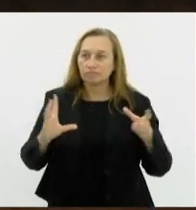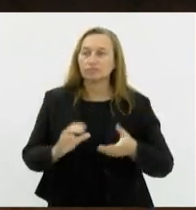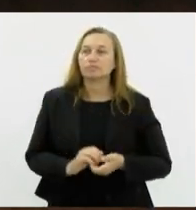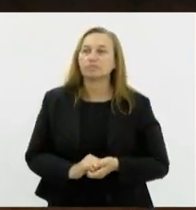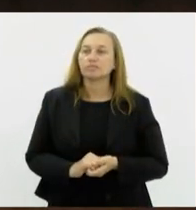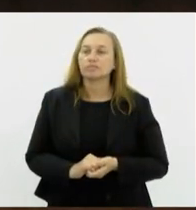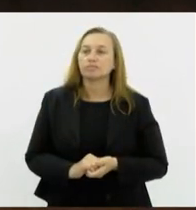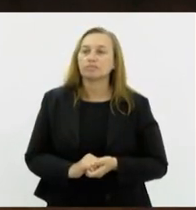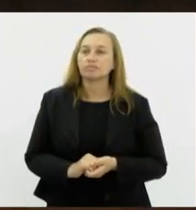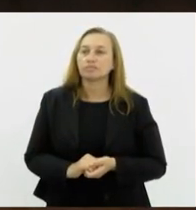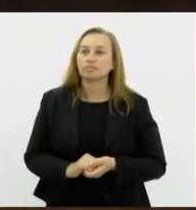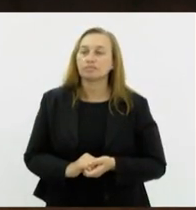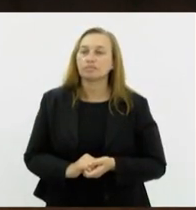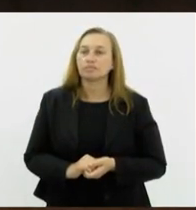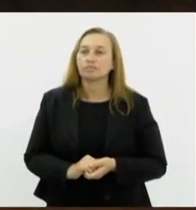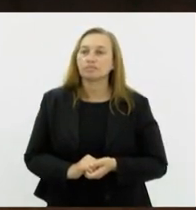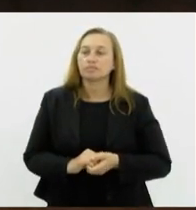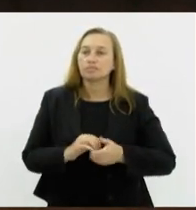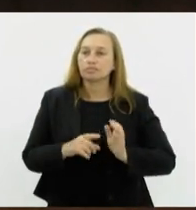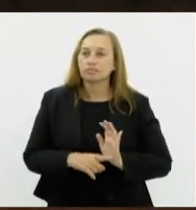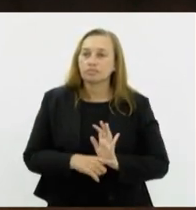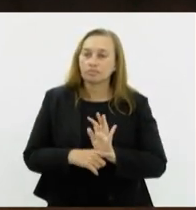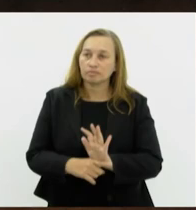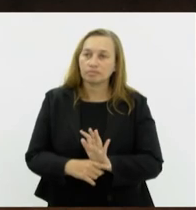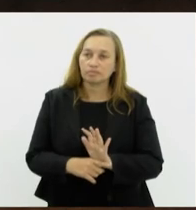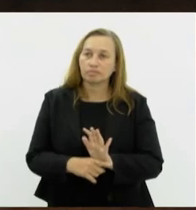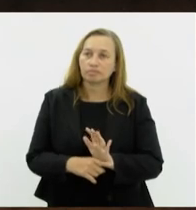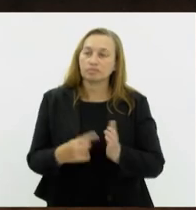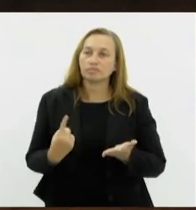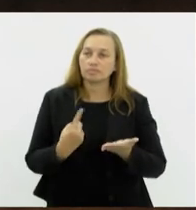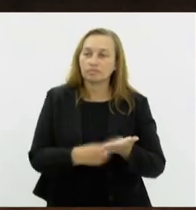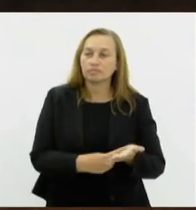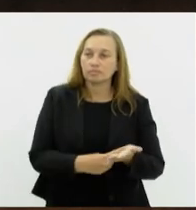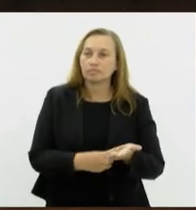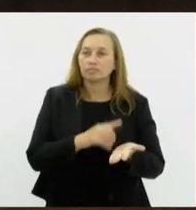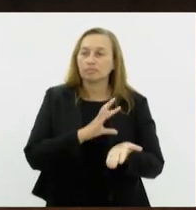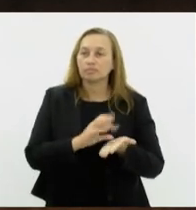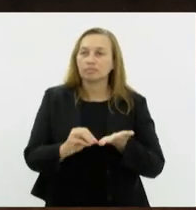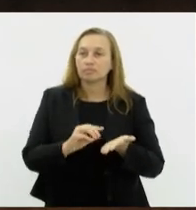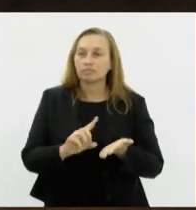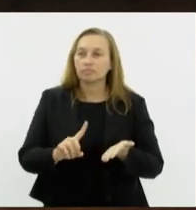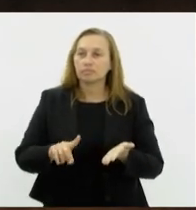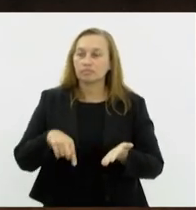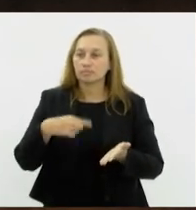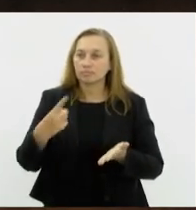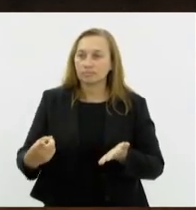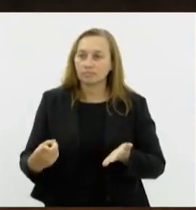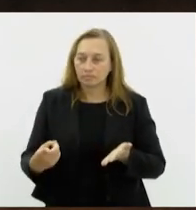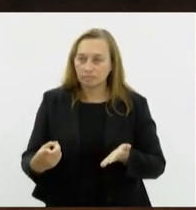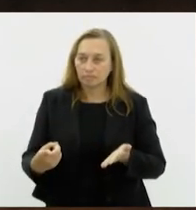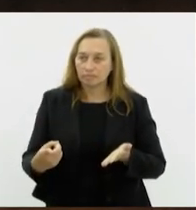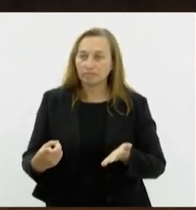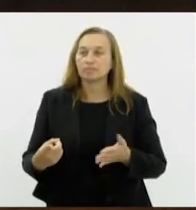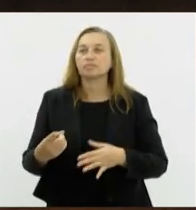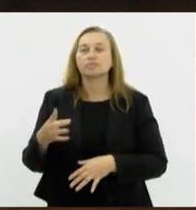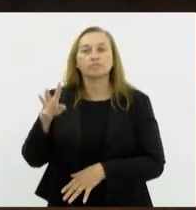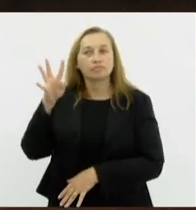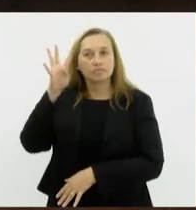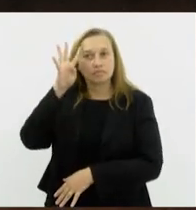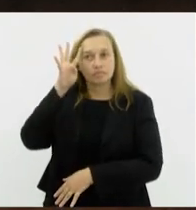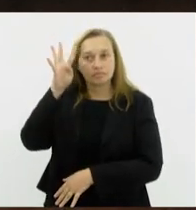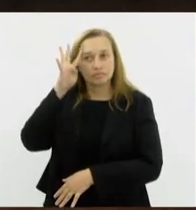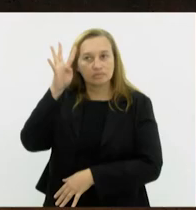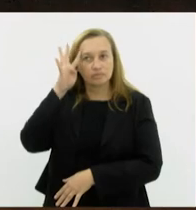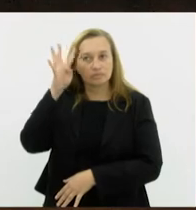mais democrática e mais coerente de dirimir. Faço aqui o compromisso de colocá-lo em pauta na próxima sessão da CCJ, sem ser amanhã, na próxima quarta,